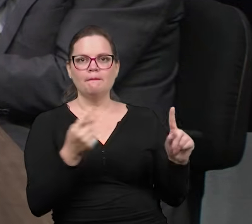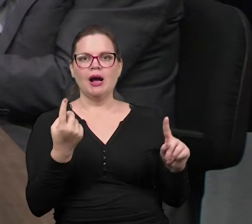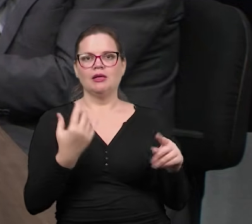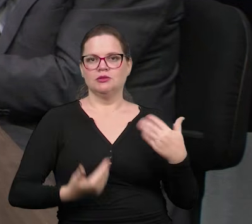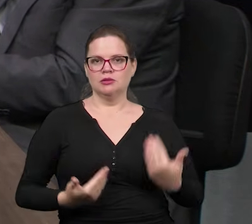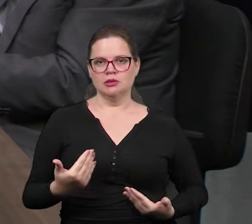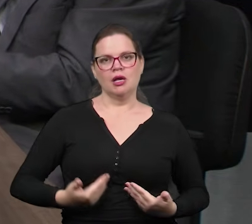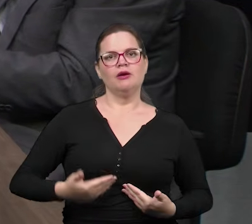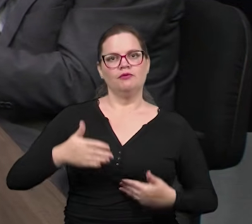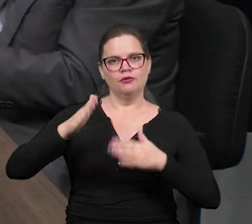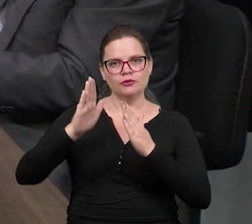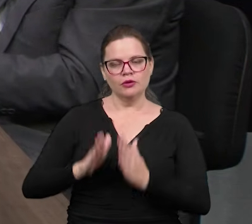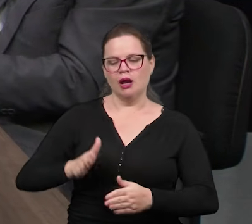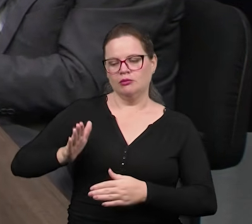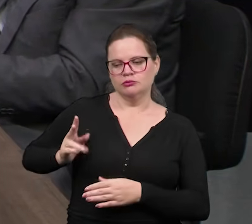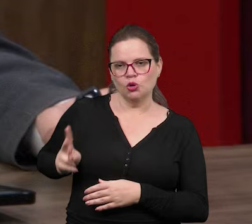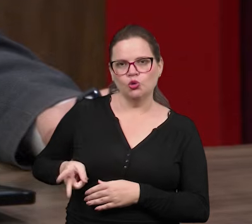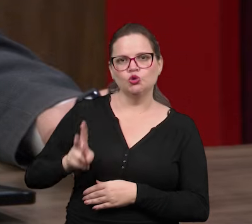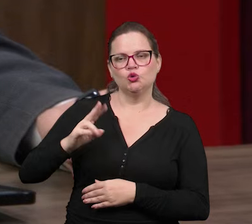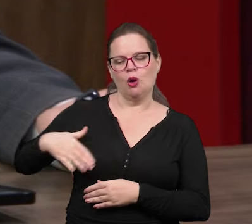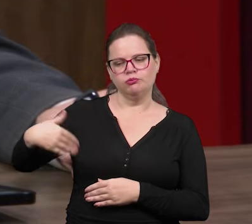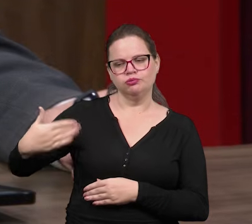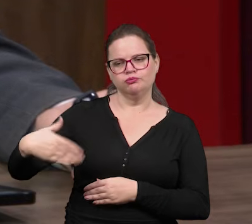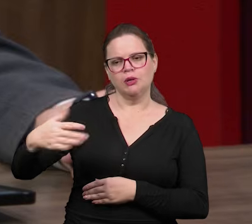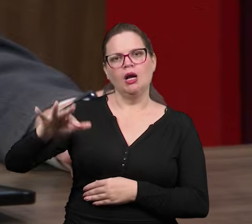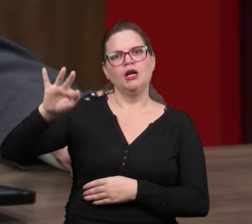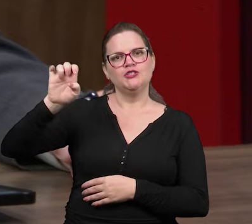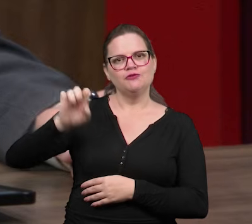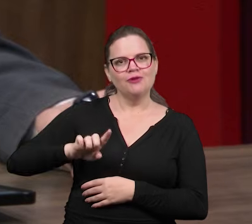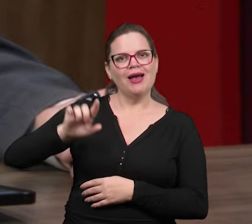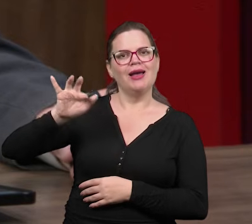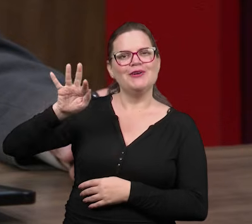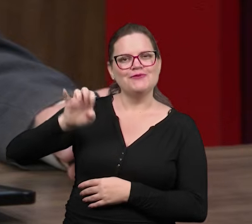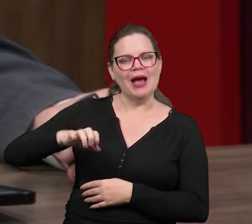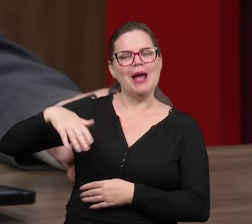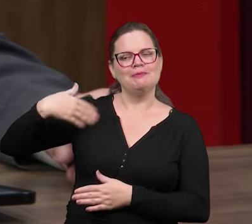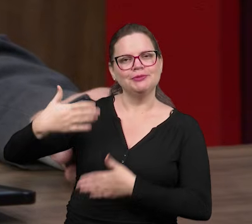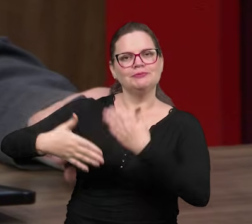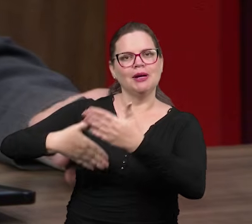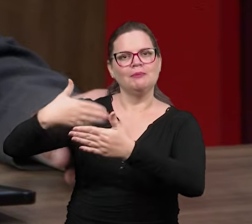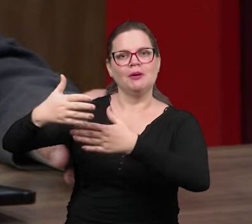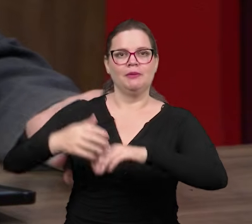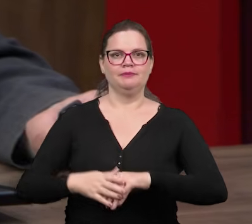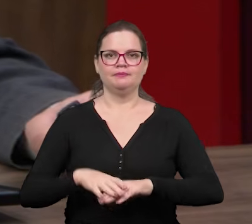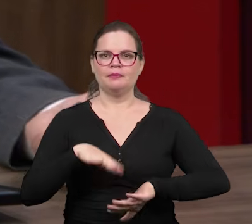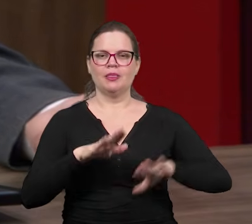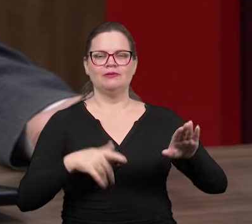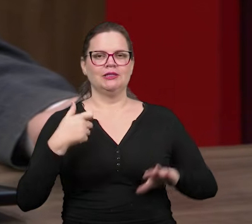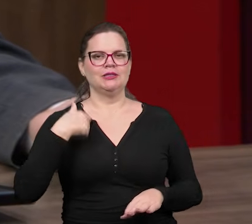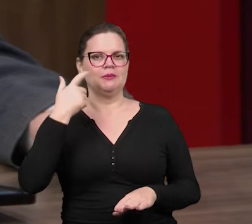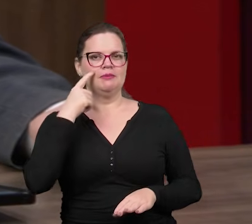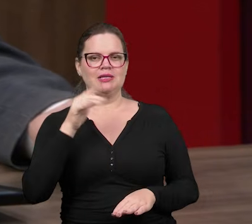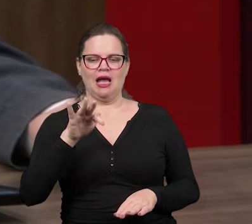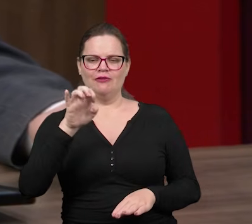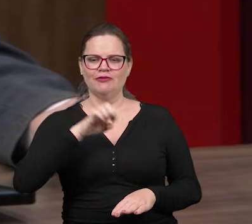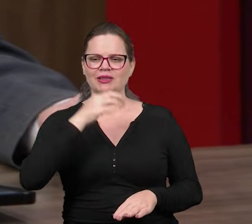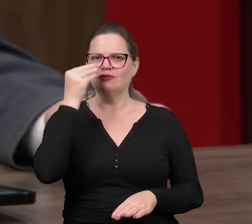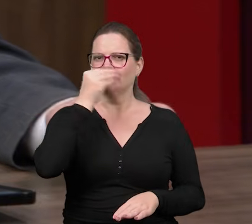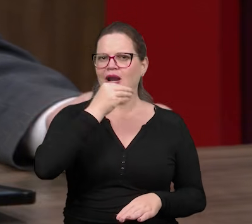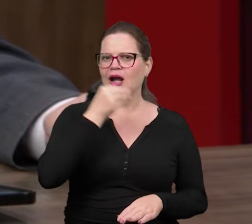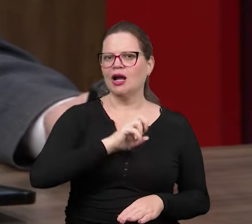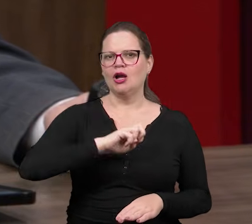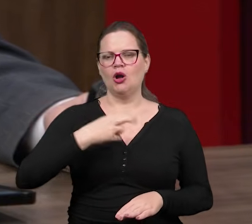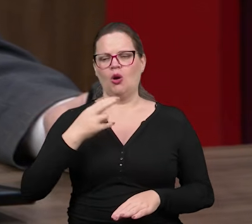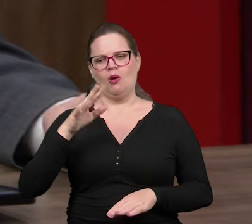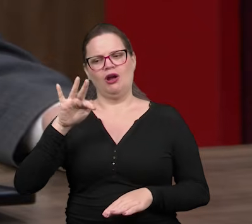né? Quando a gente pensa, a fé na vida da pessoa está fraca, a fé está abalada, na verdade,